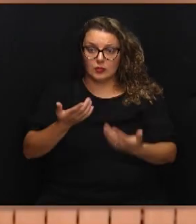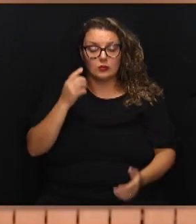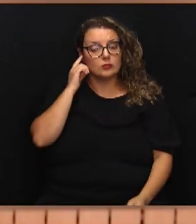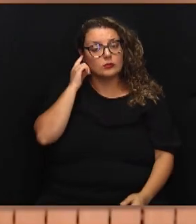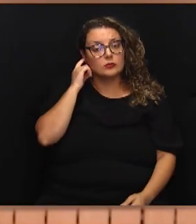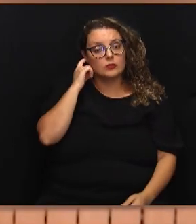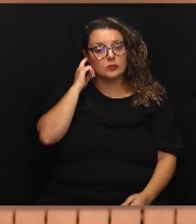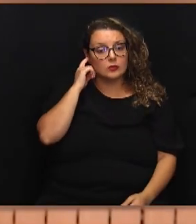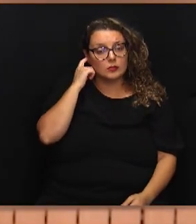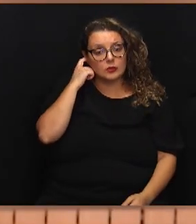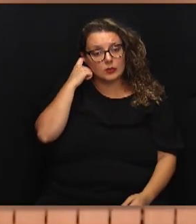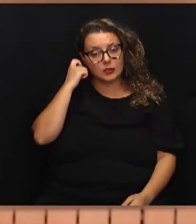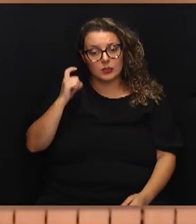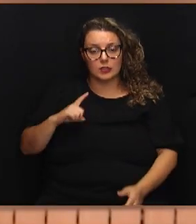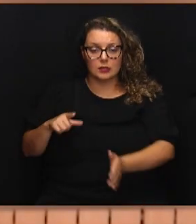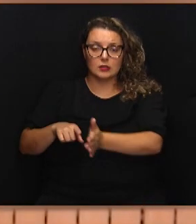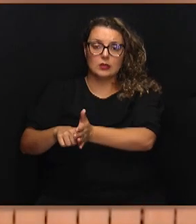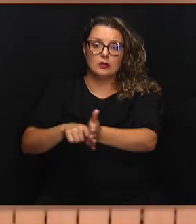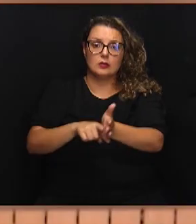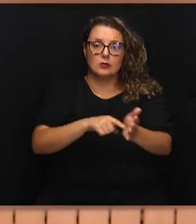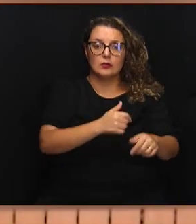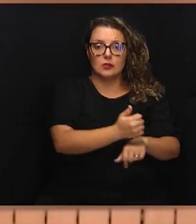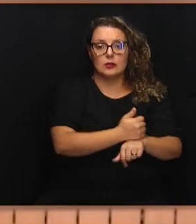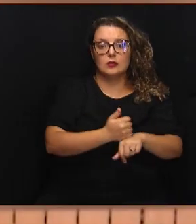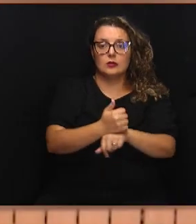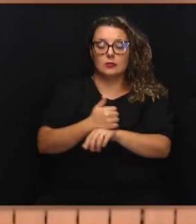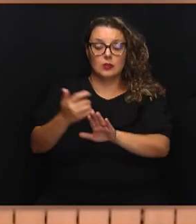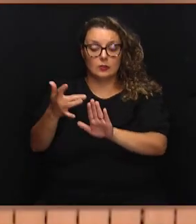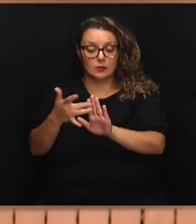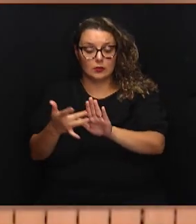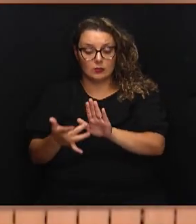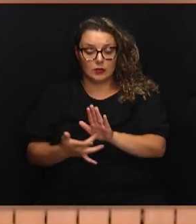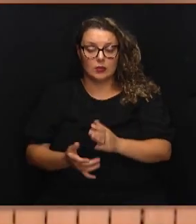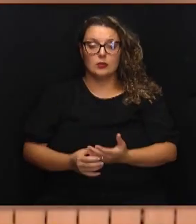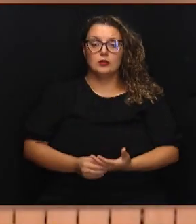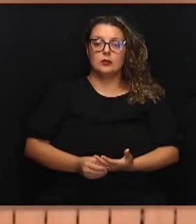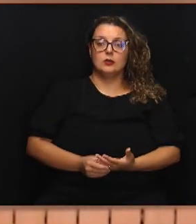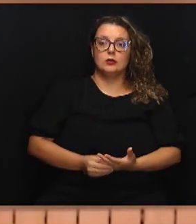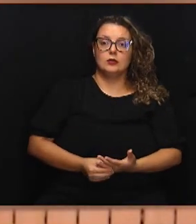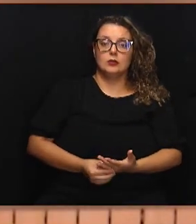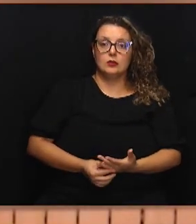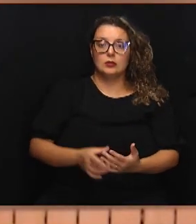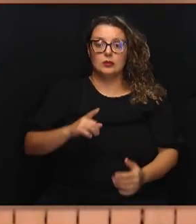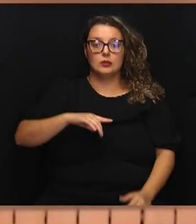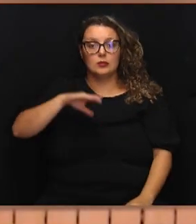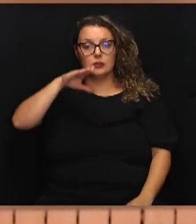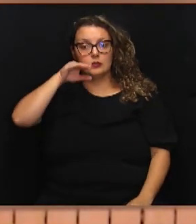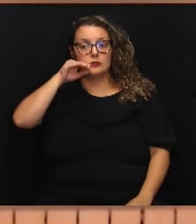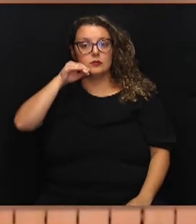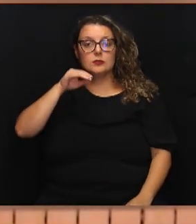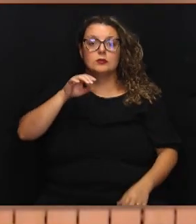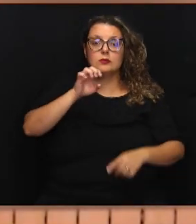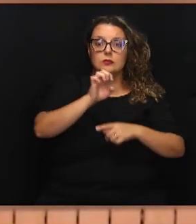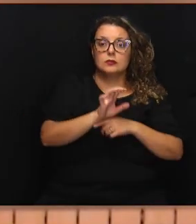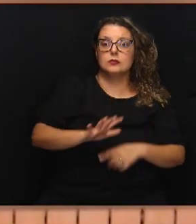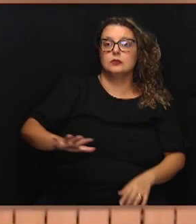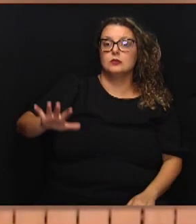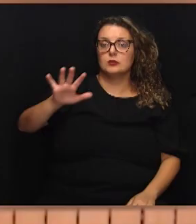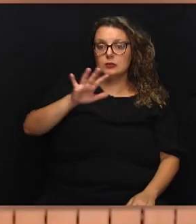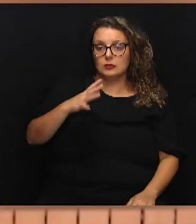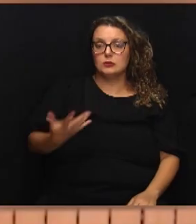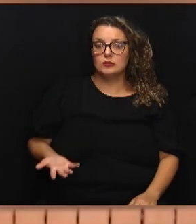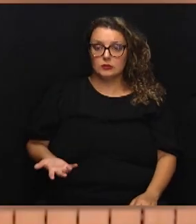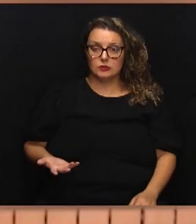temos pesquisadores que pautam isso, nós temos funcionários do Estado,